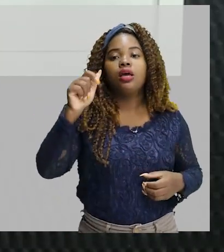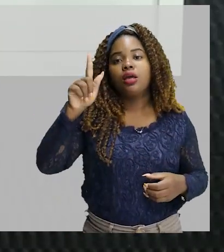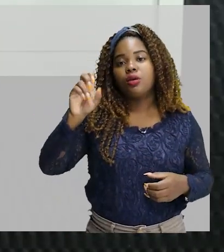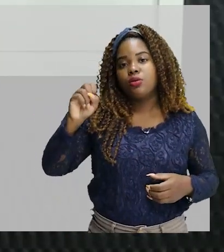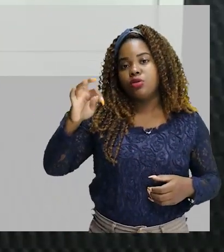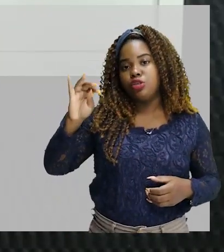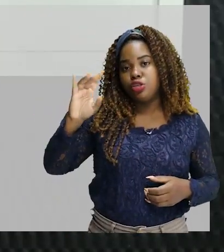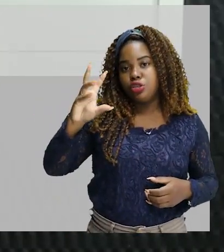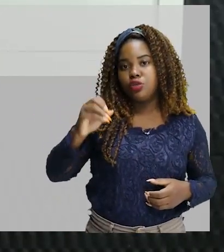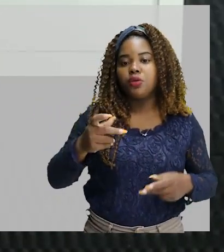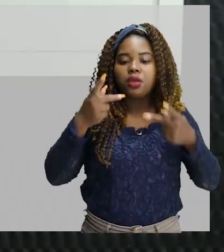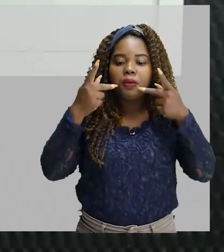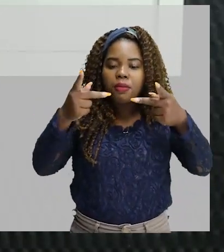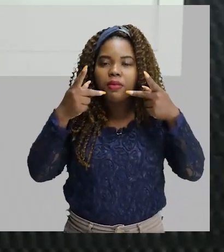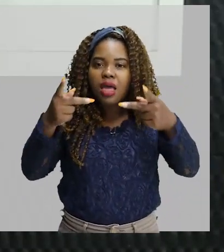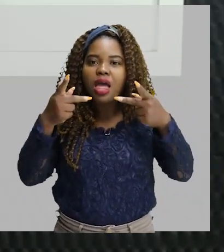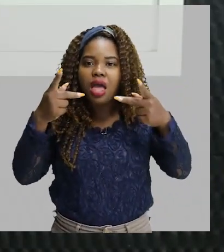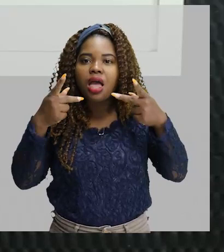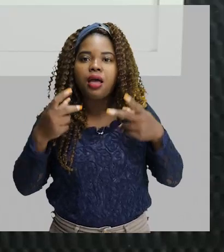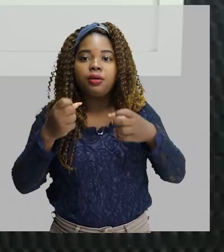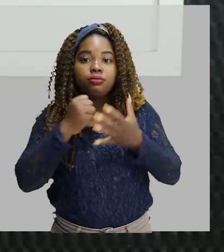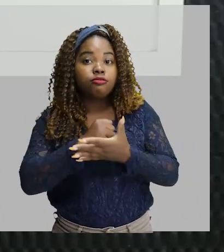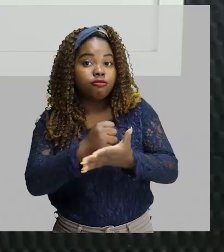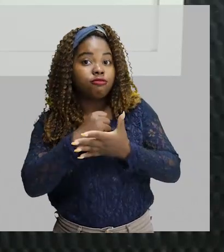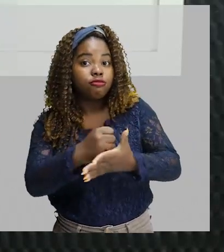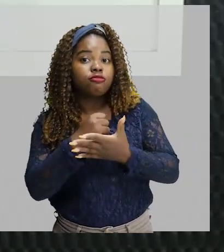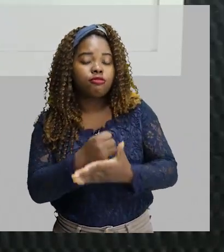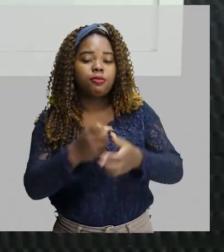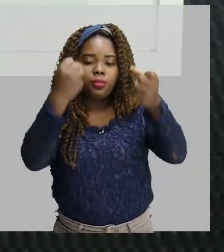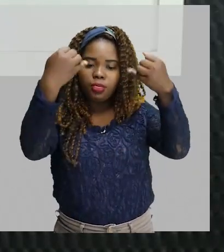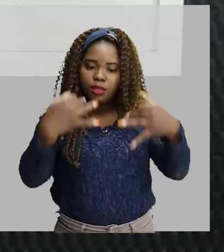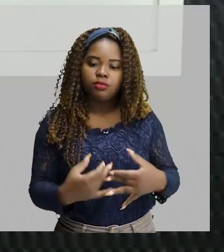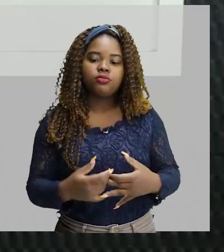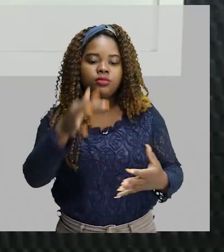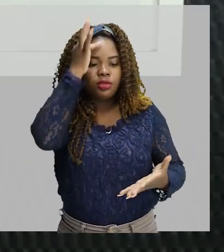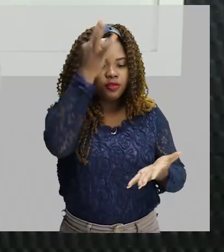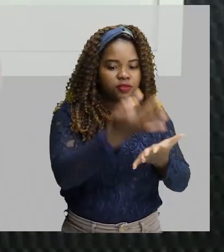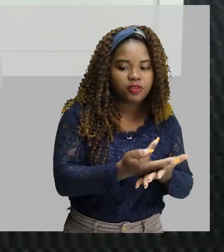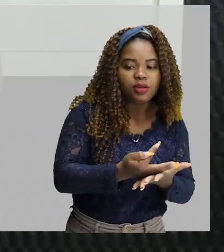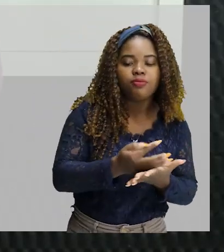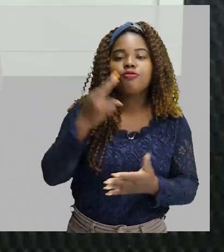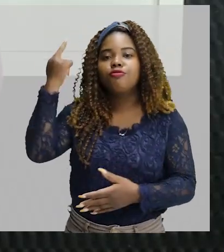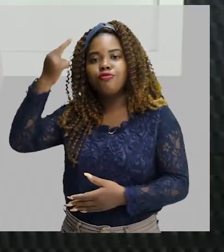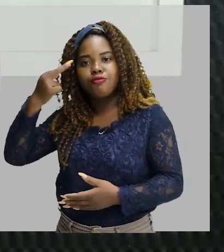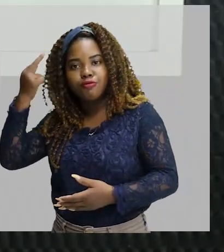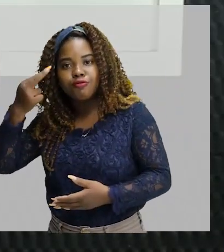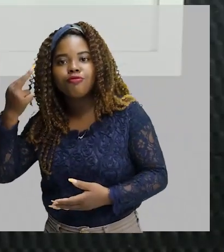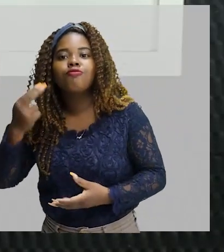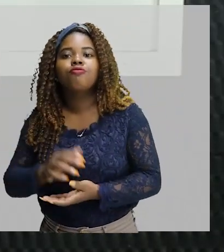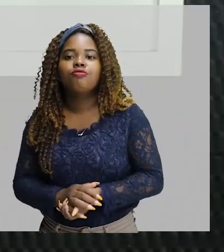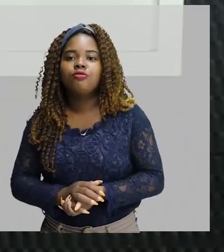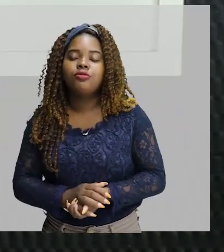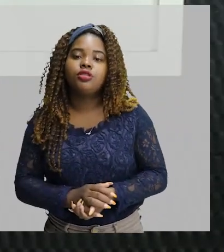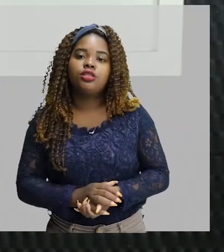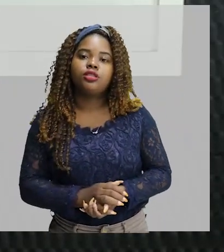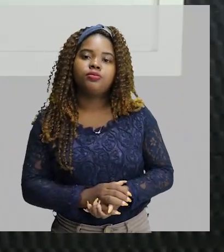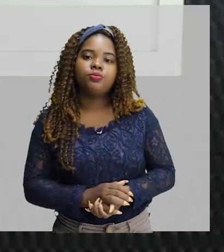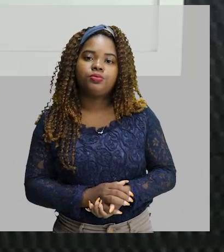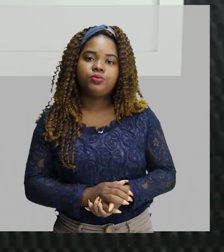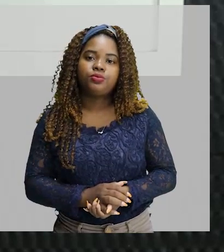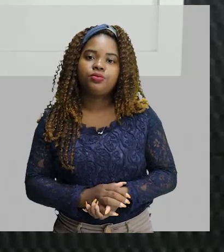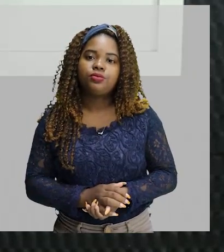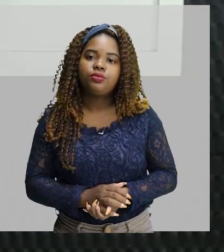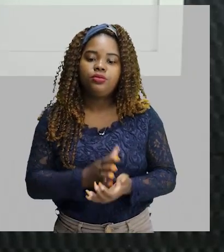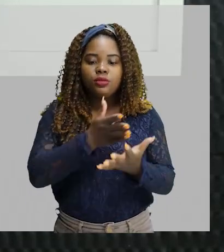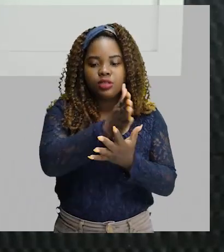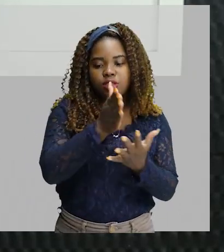como teoria para ajudar a explicar a relação entre fé e razão e introduzir o logos da filosofia dentro